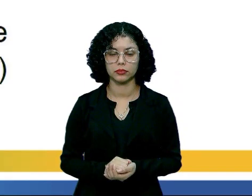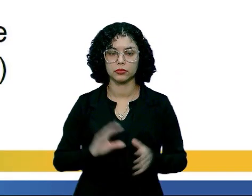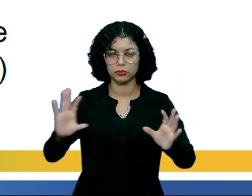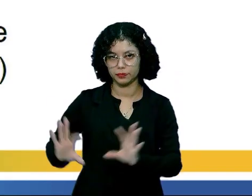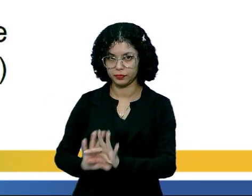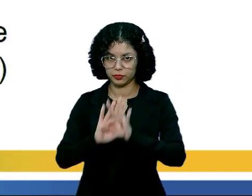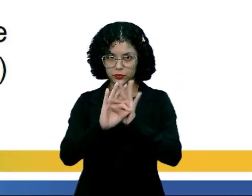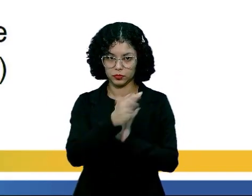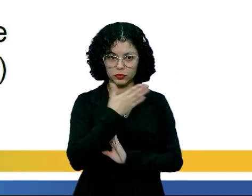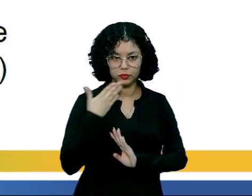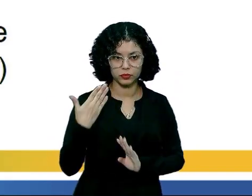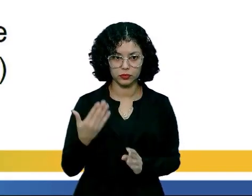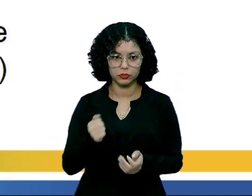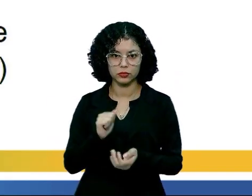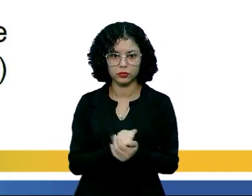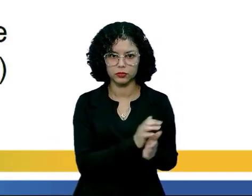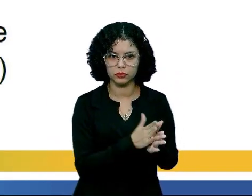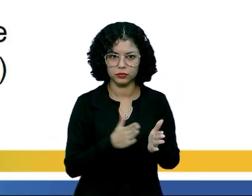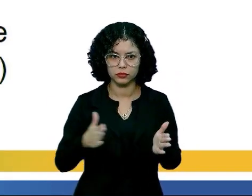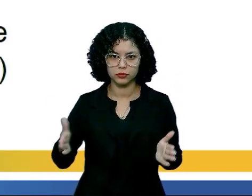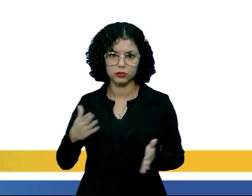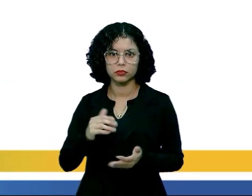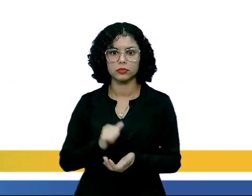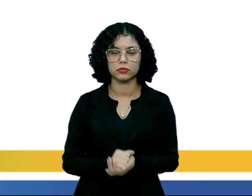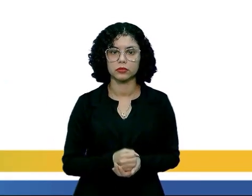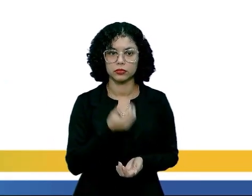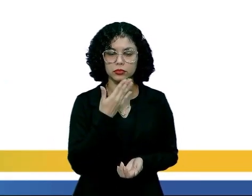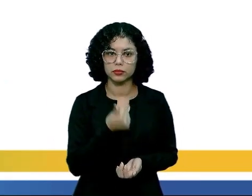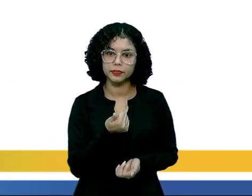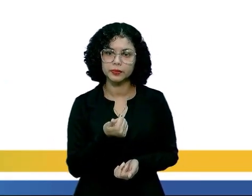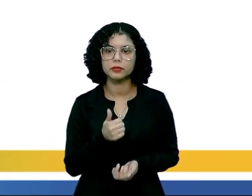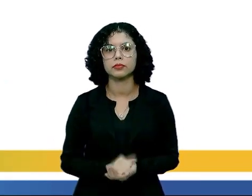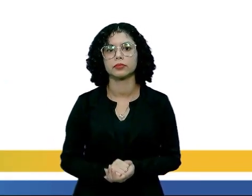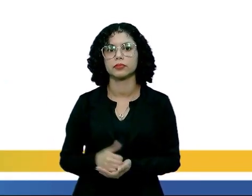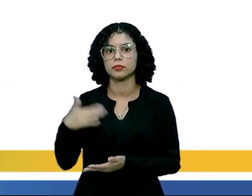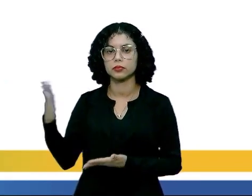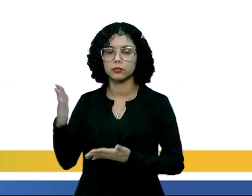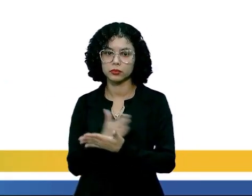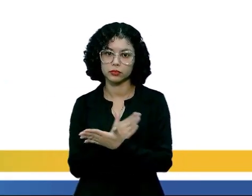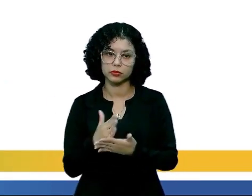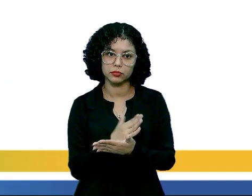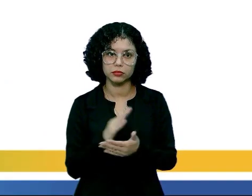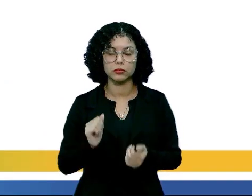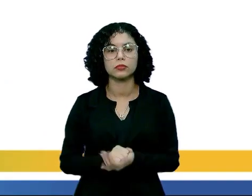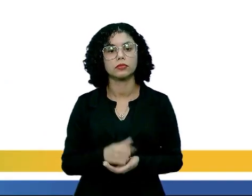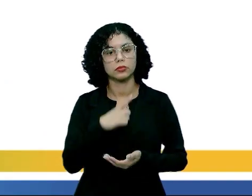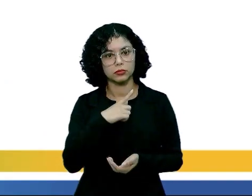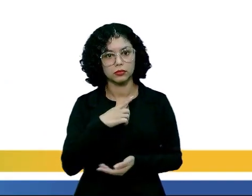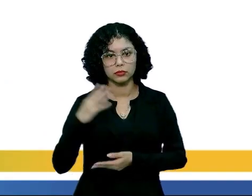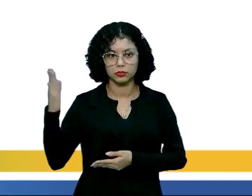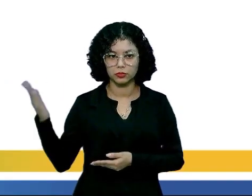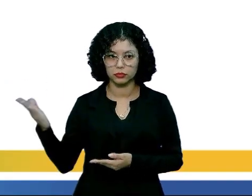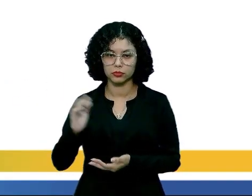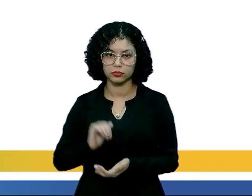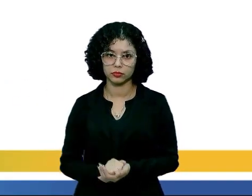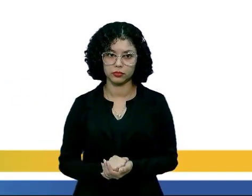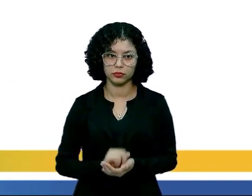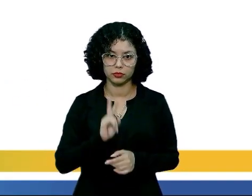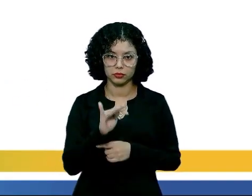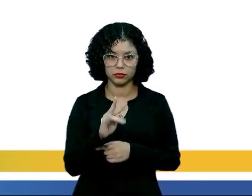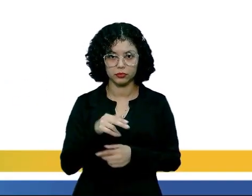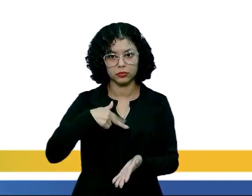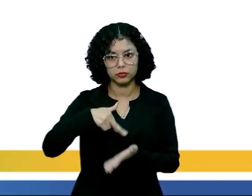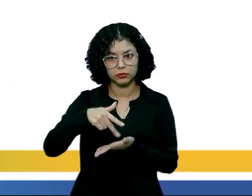correlação com a melhora do sedentarismo que a gente já leva pra vida tranquilo Além disso temos algumas sugestões de atividades temos as sugestões é